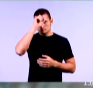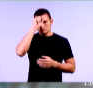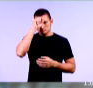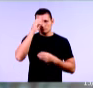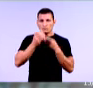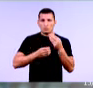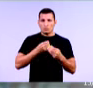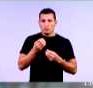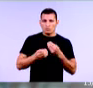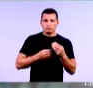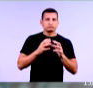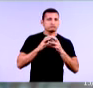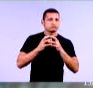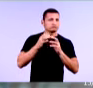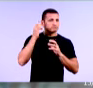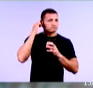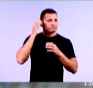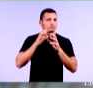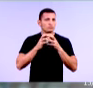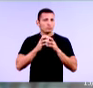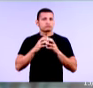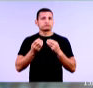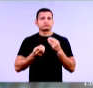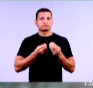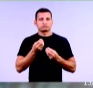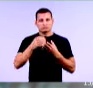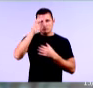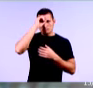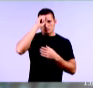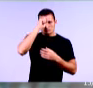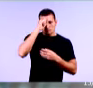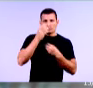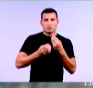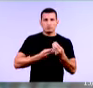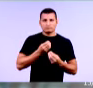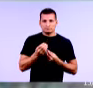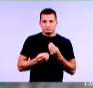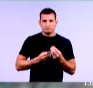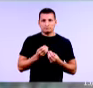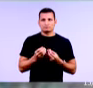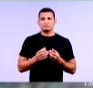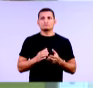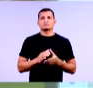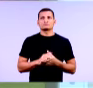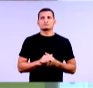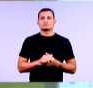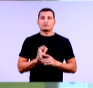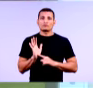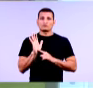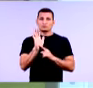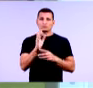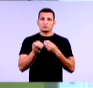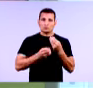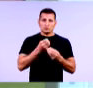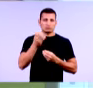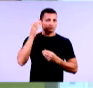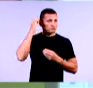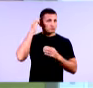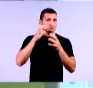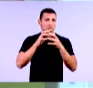é que funciona o nosso cérebro, a gente aprendeu como é que a gente aprende, né? Aprendeu como é que a gente aprende, a gente mostrou como é que o cérebro aprende,